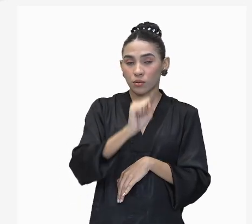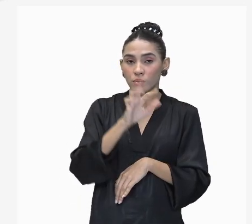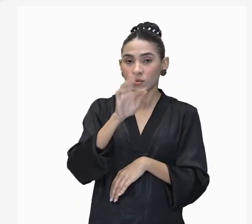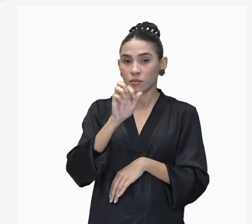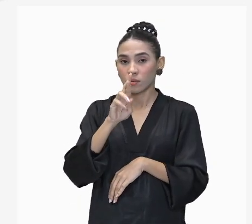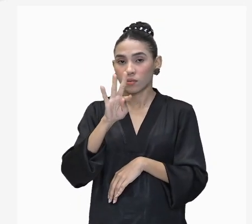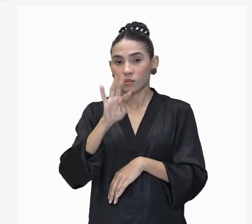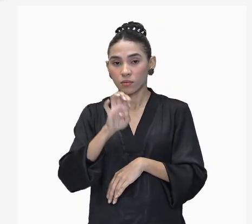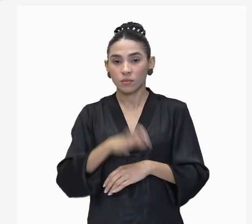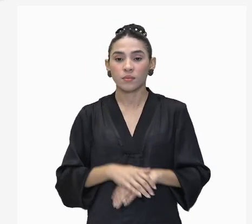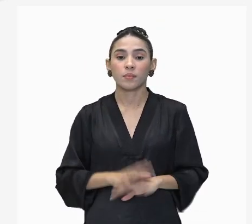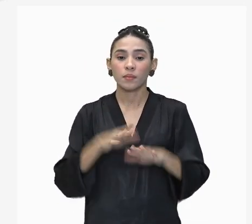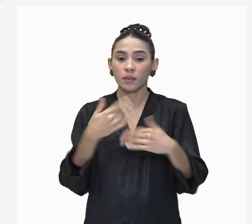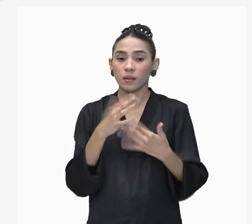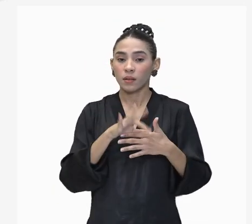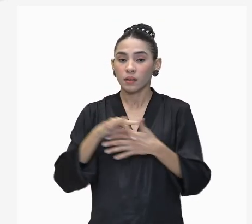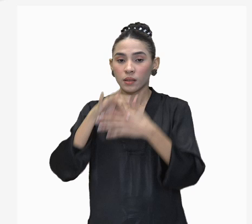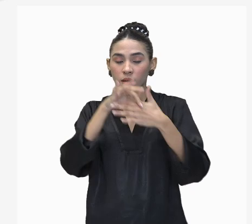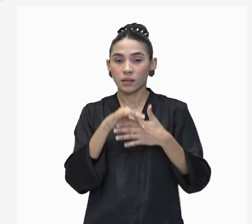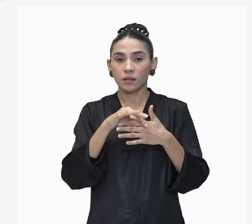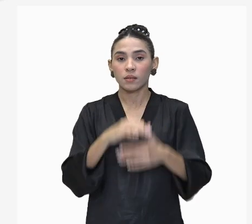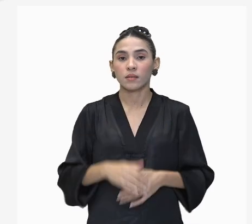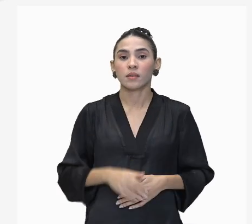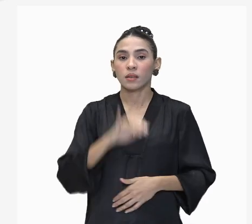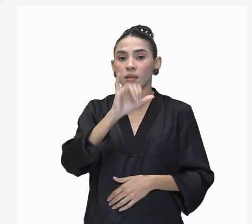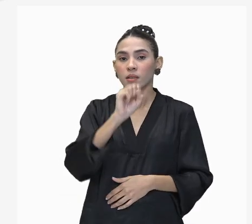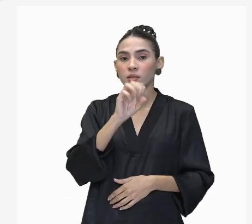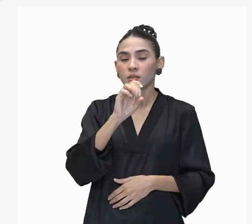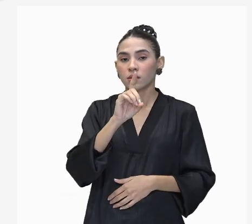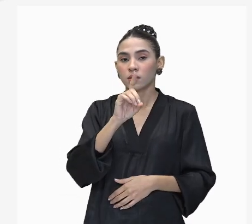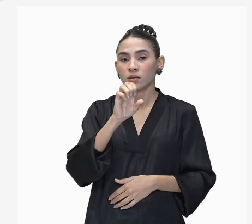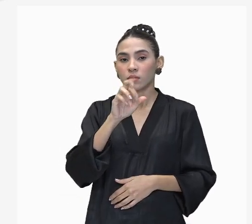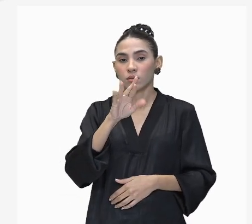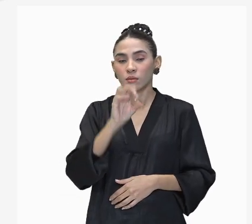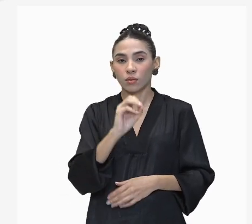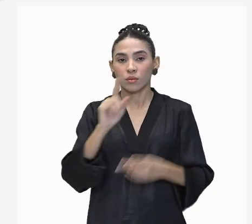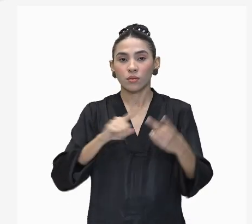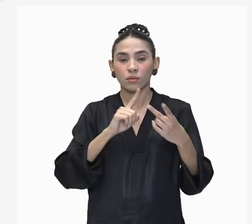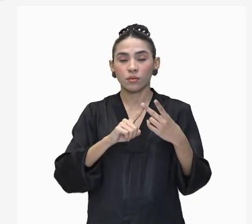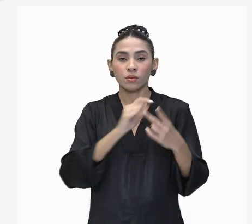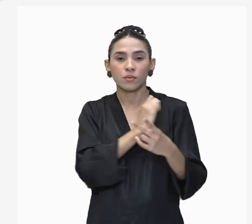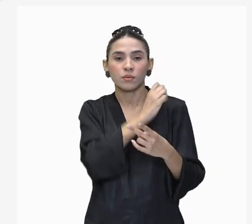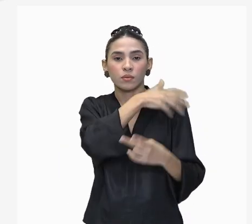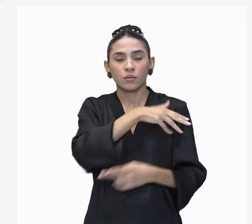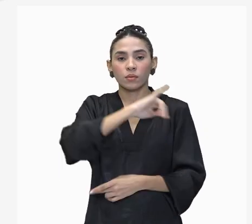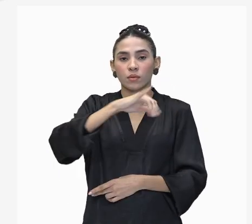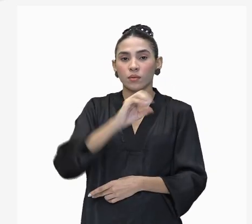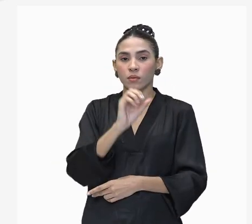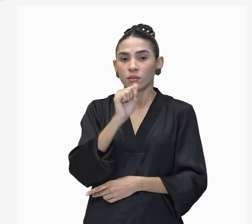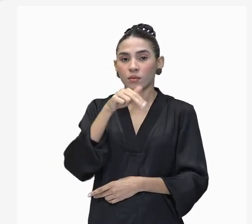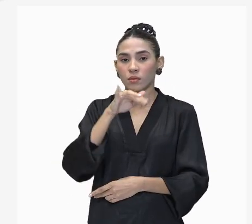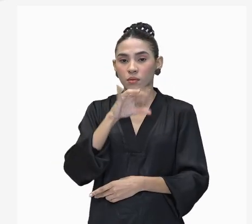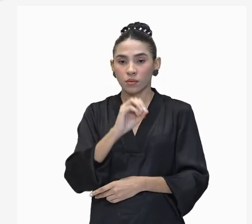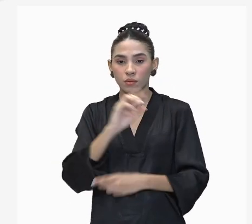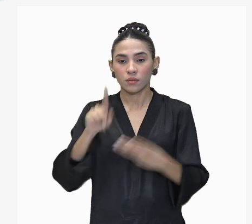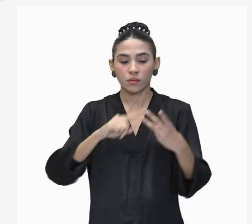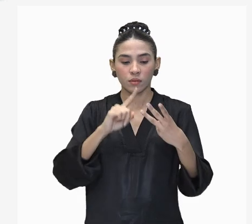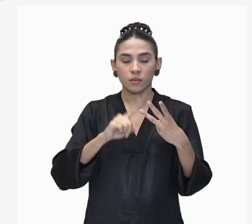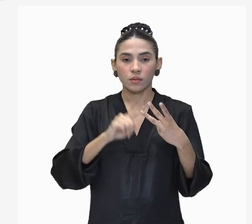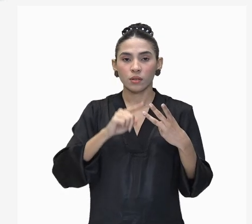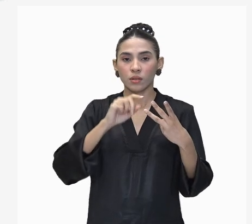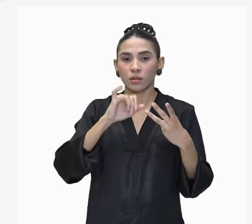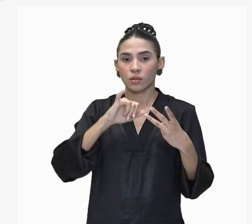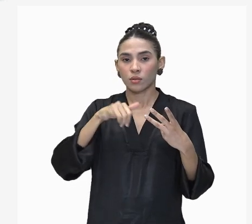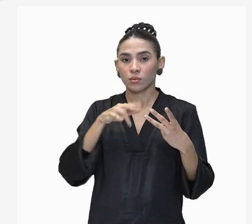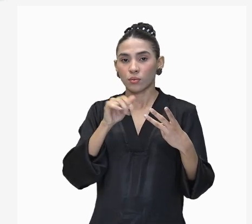Forte. Então, ela foi liderada por Isidoro Dias Lopes e tenentes como Joaquim e Juarez Távora,